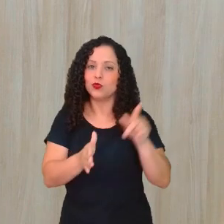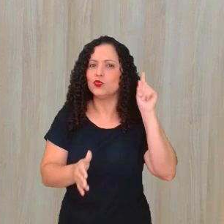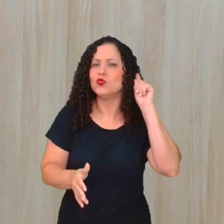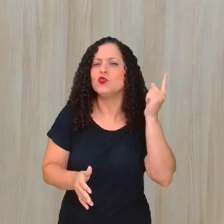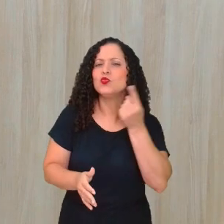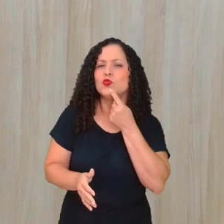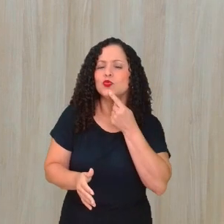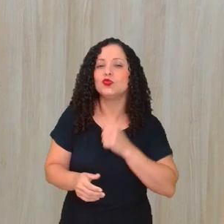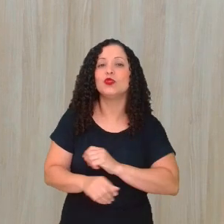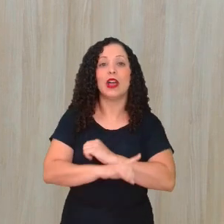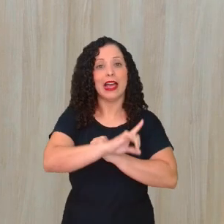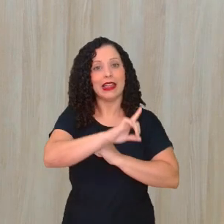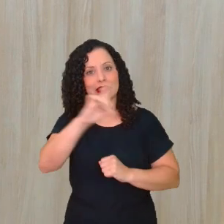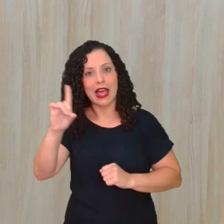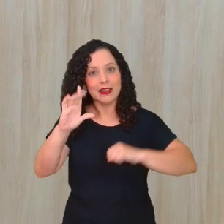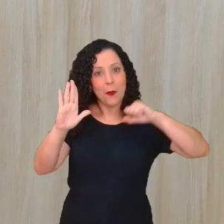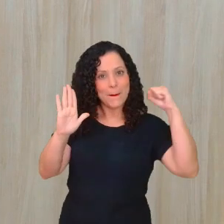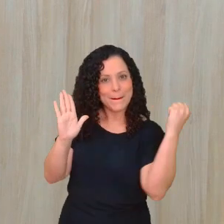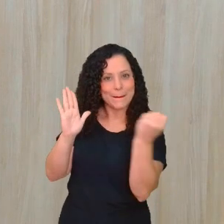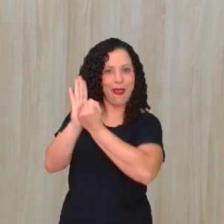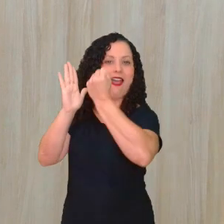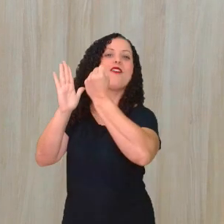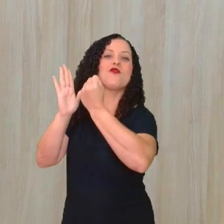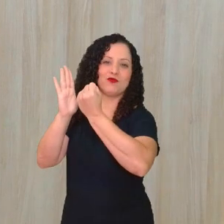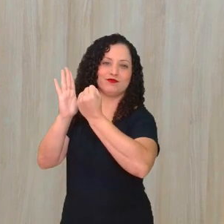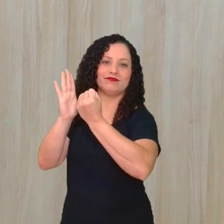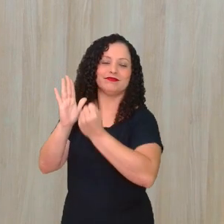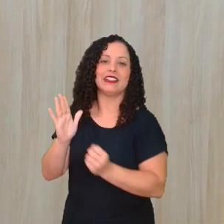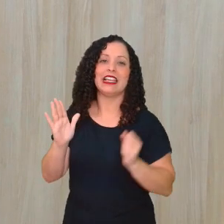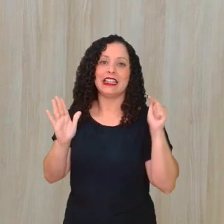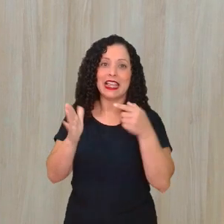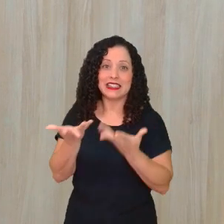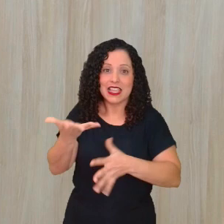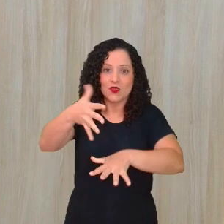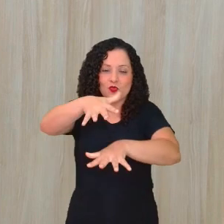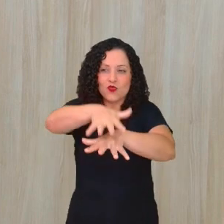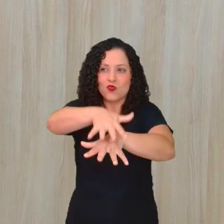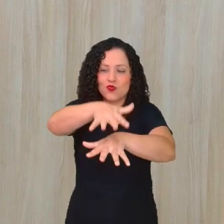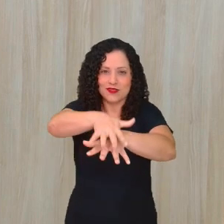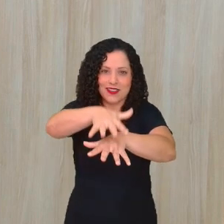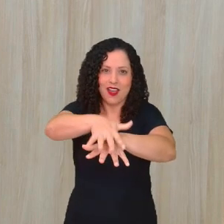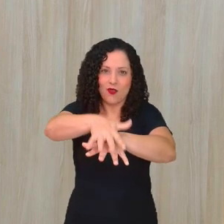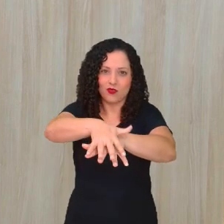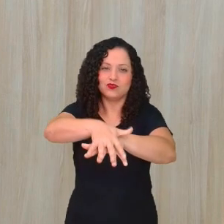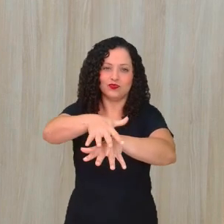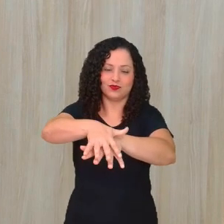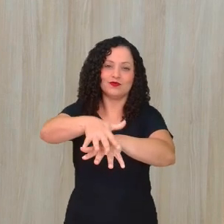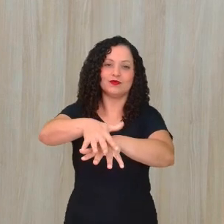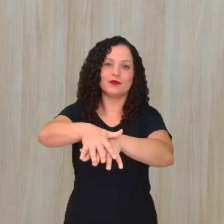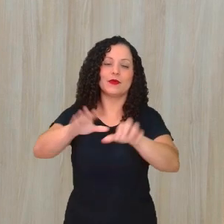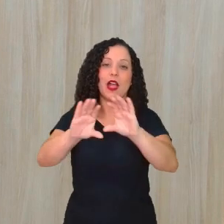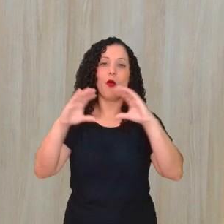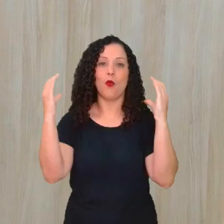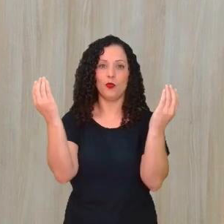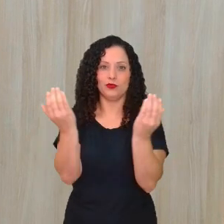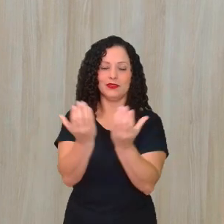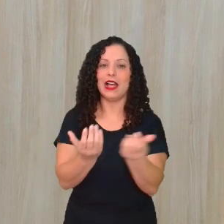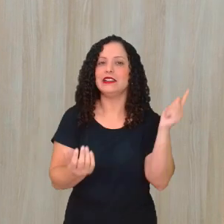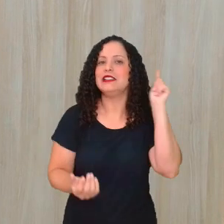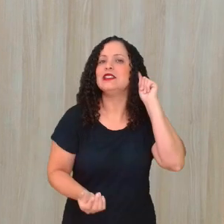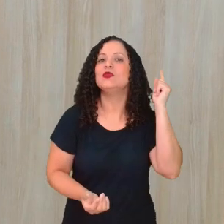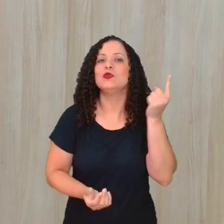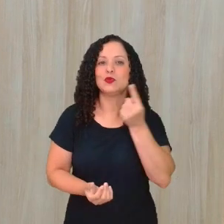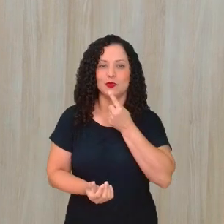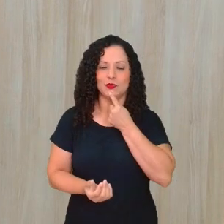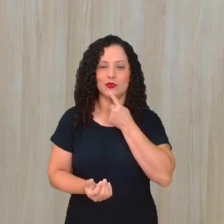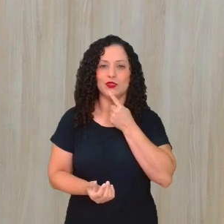né, é um marco aí para essa inclusão, inserção, né, dessa comunidade aí de